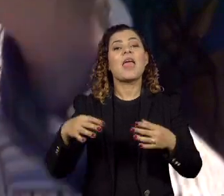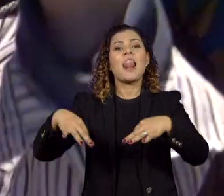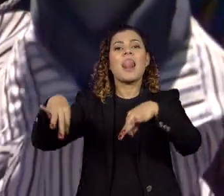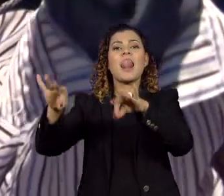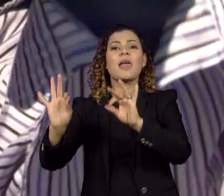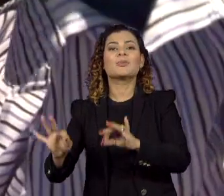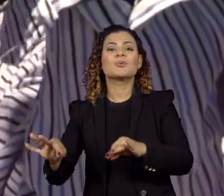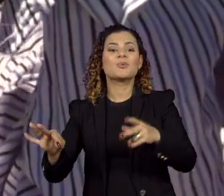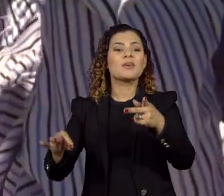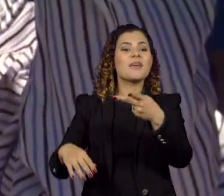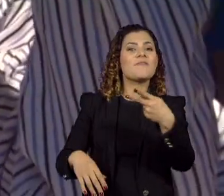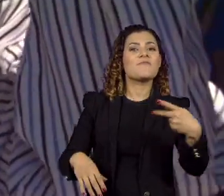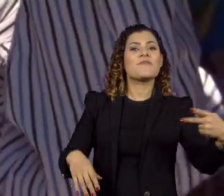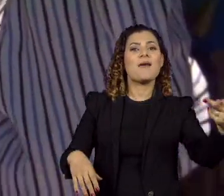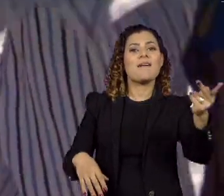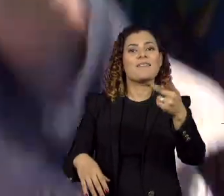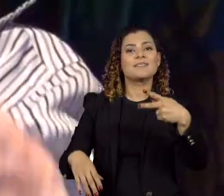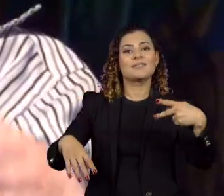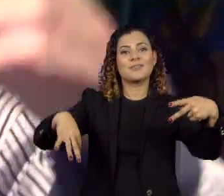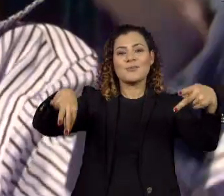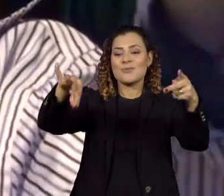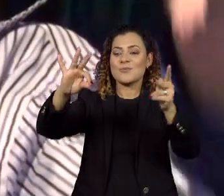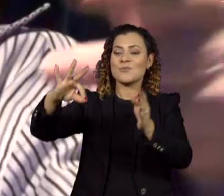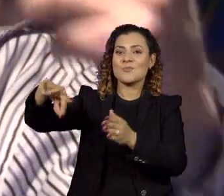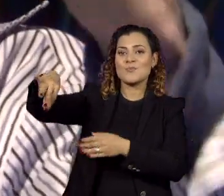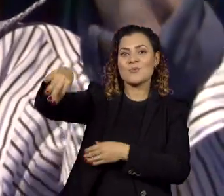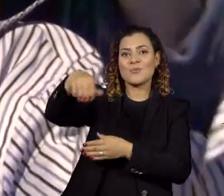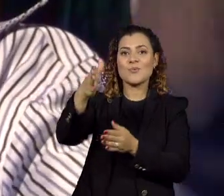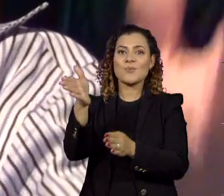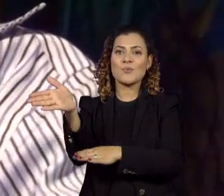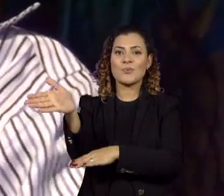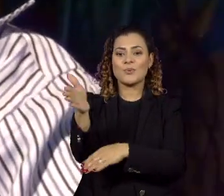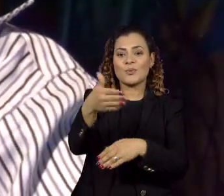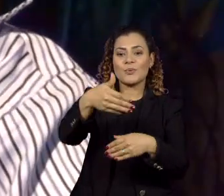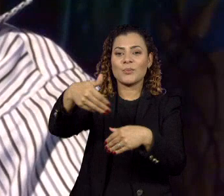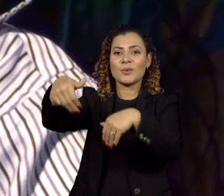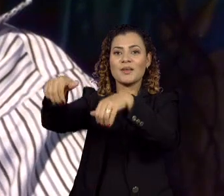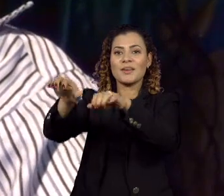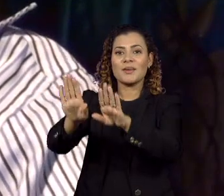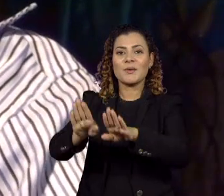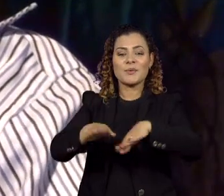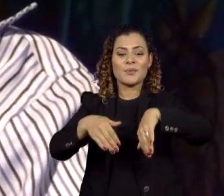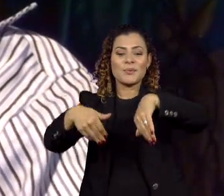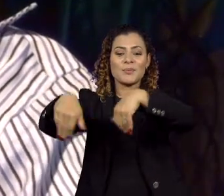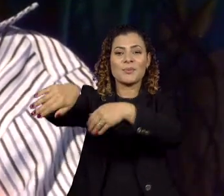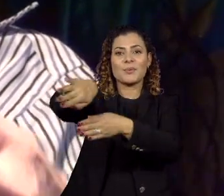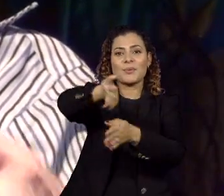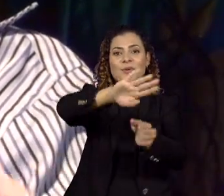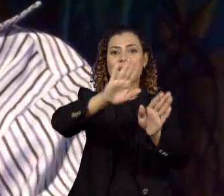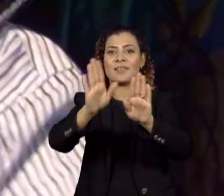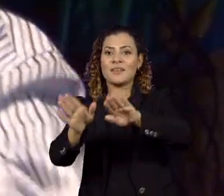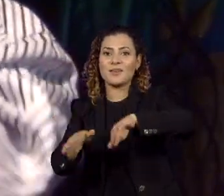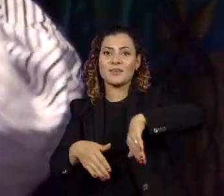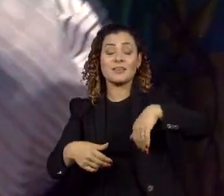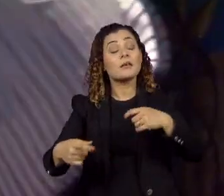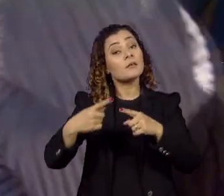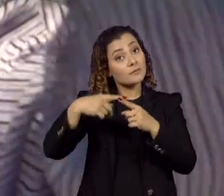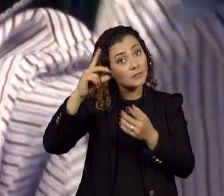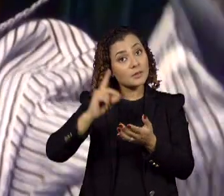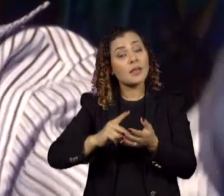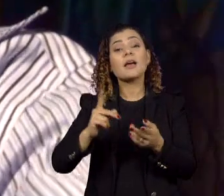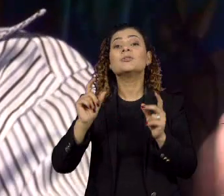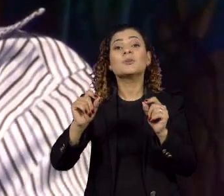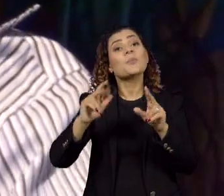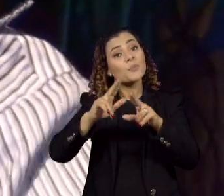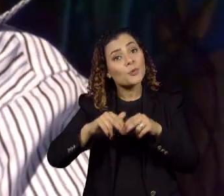espetáculo assim direto para o público. Já estávamos fazendo outras coisas, mas claramente o estouro do Vento